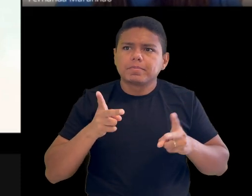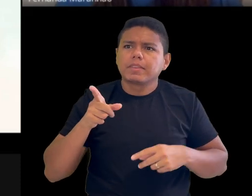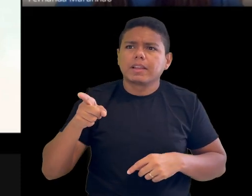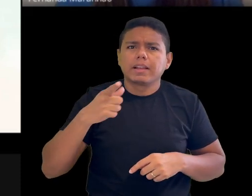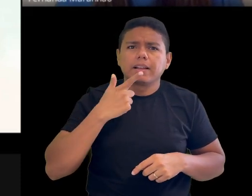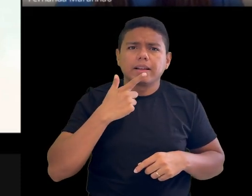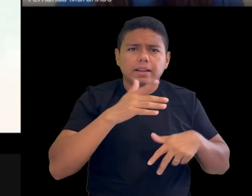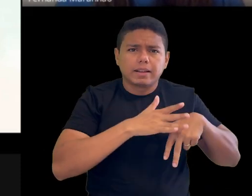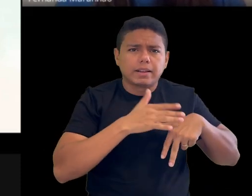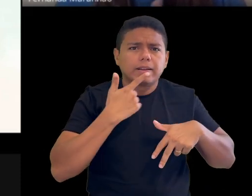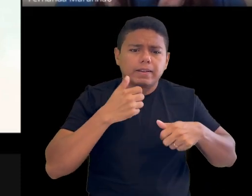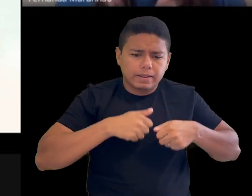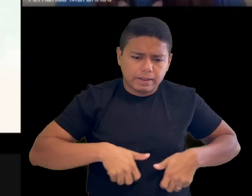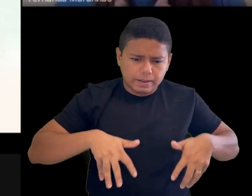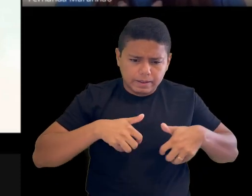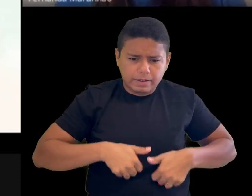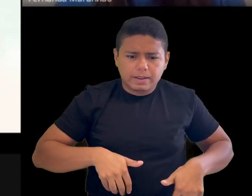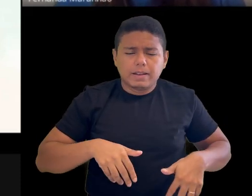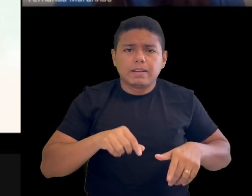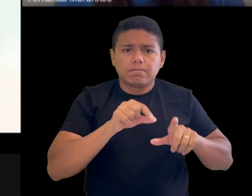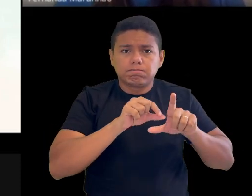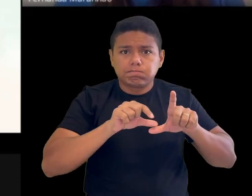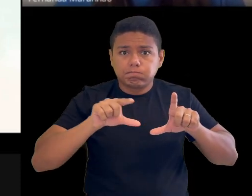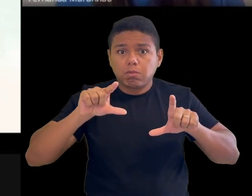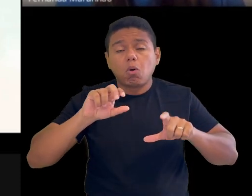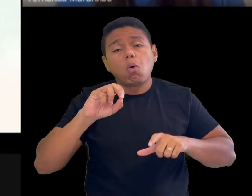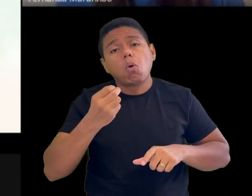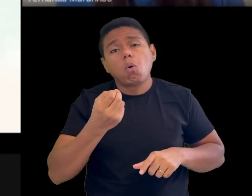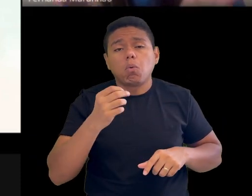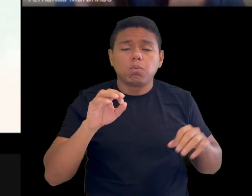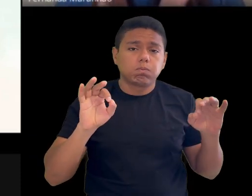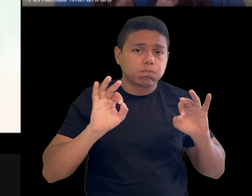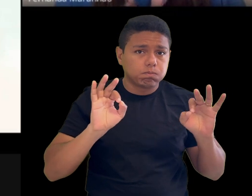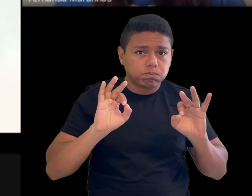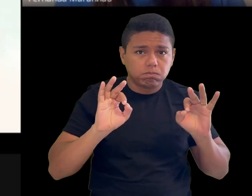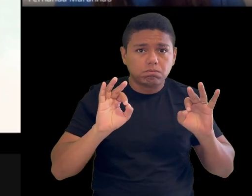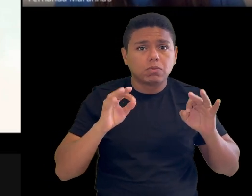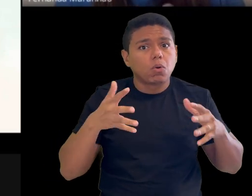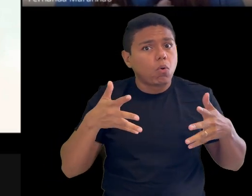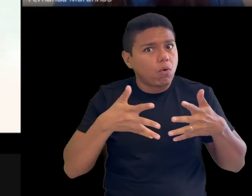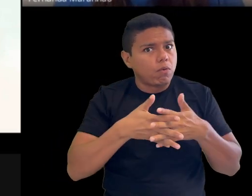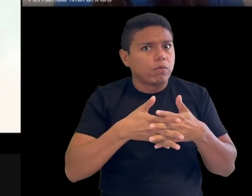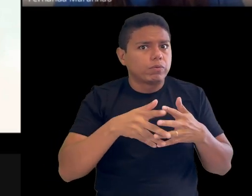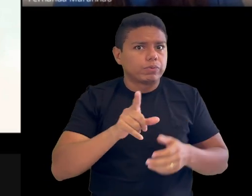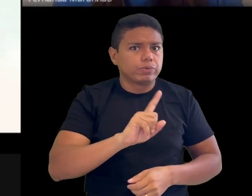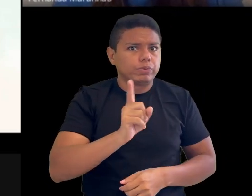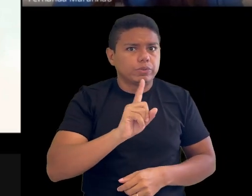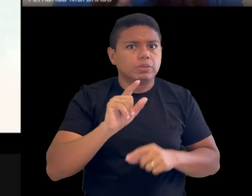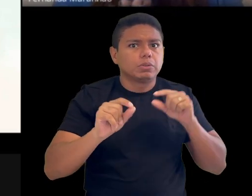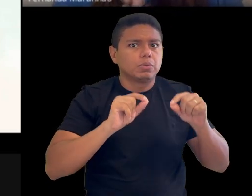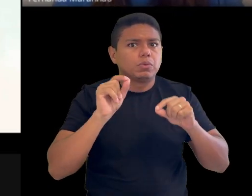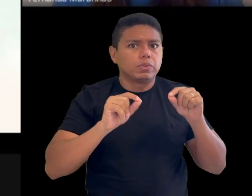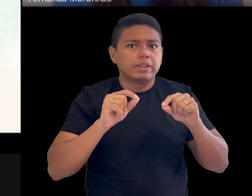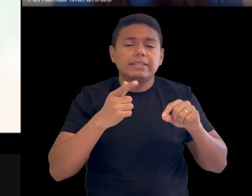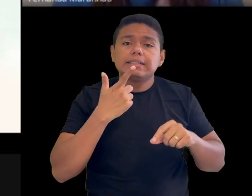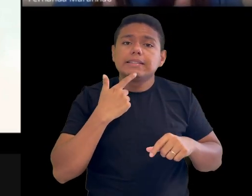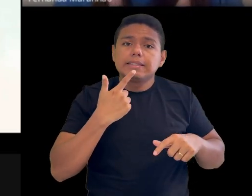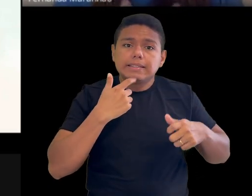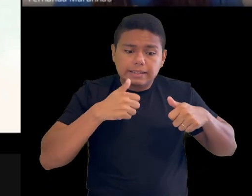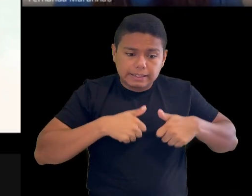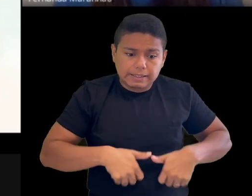intenso ou não. Não confundir os quadros de sangramento de pequena quantidade